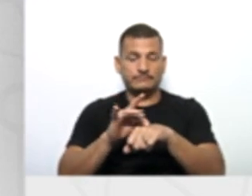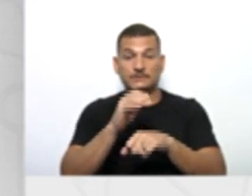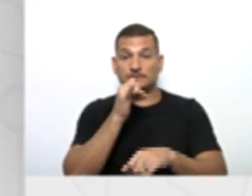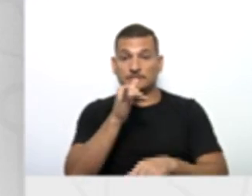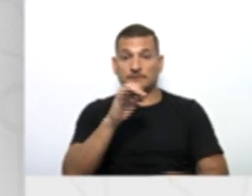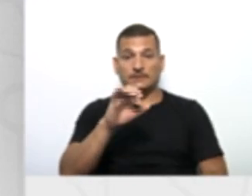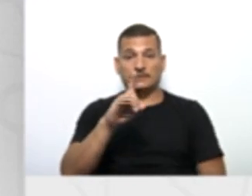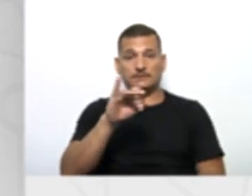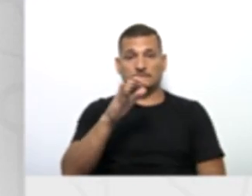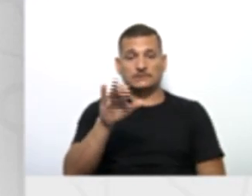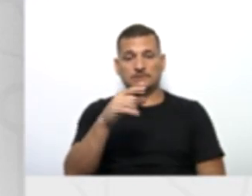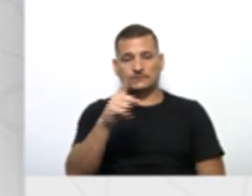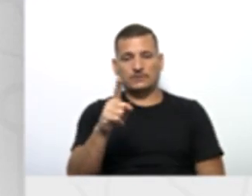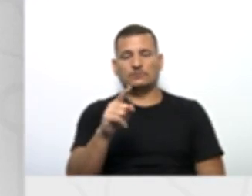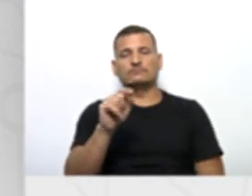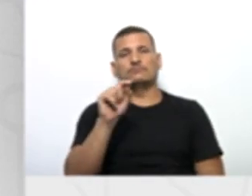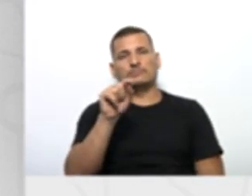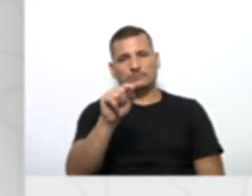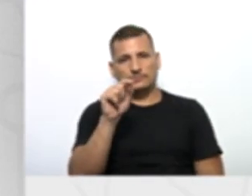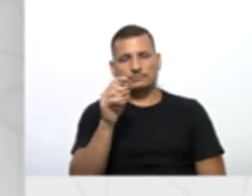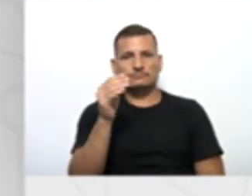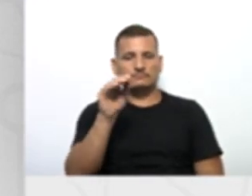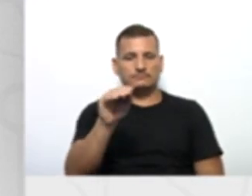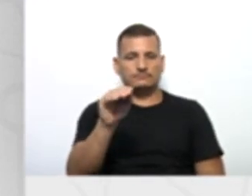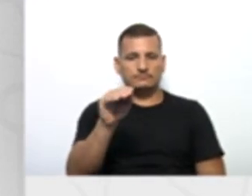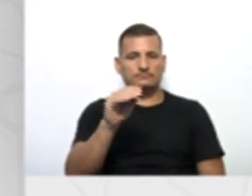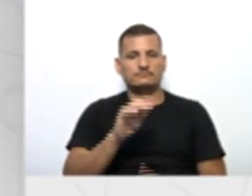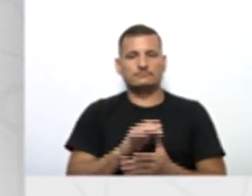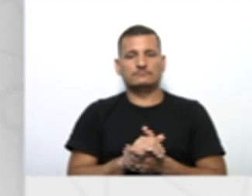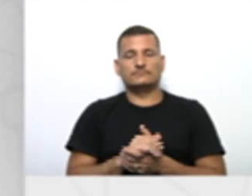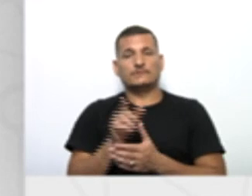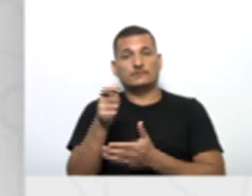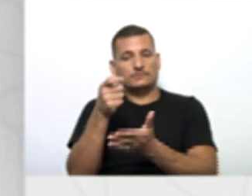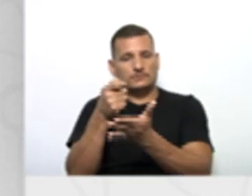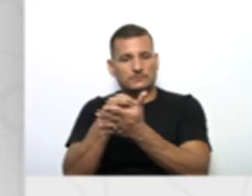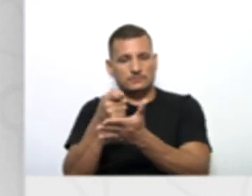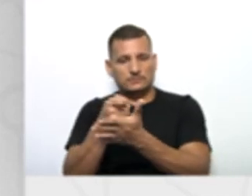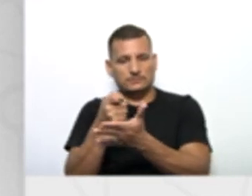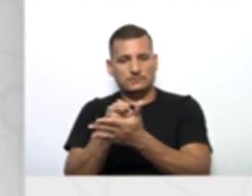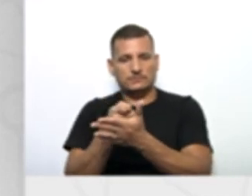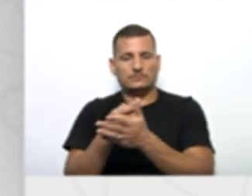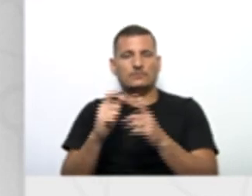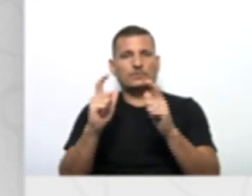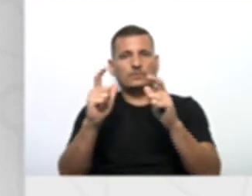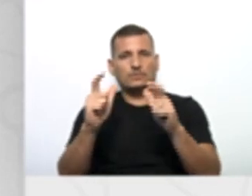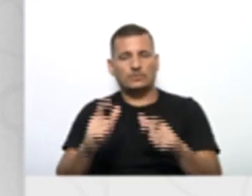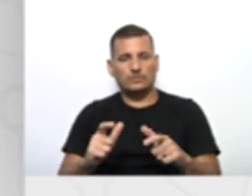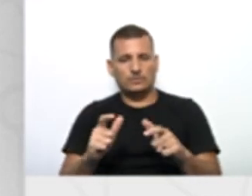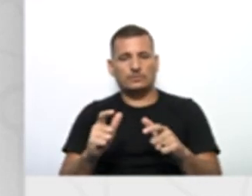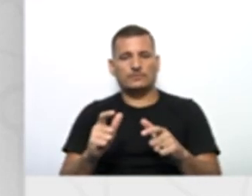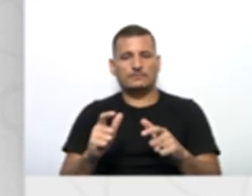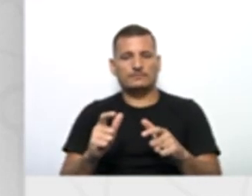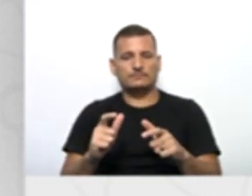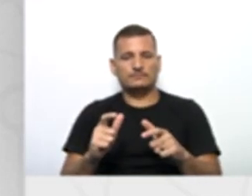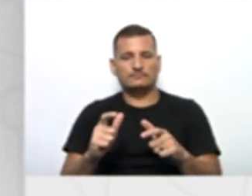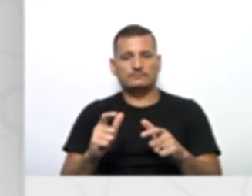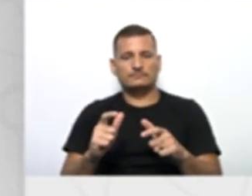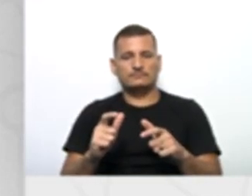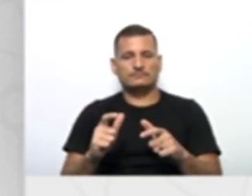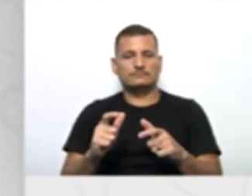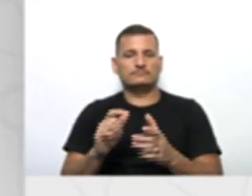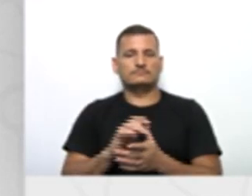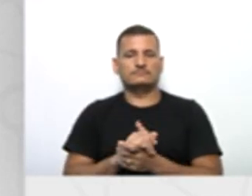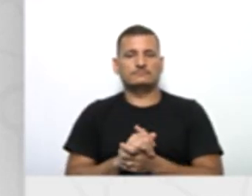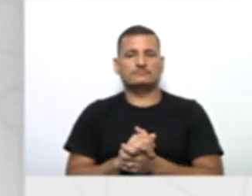por ponto, vou colocar o ano da edição. E aqui essa sequência obrigatória. Local, Pouso Alegre, Porto